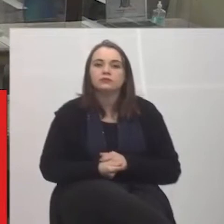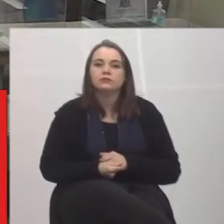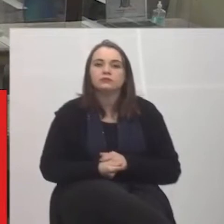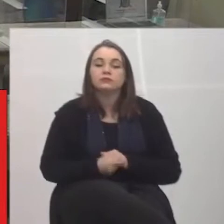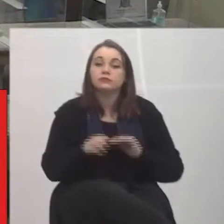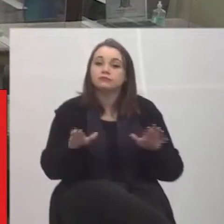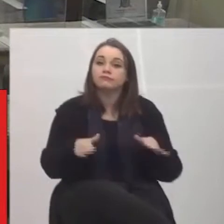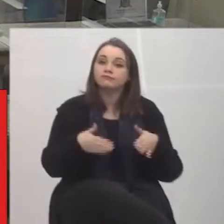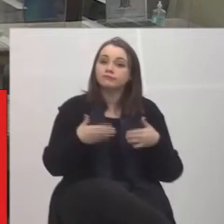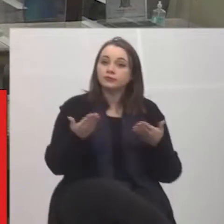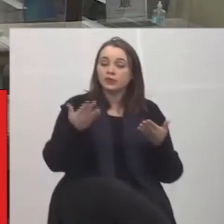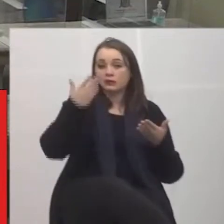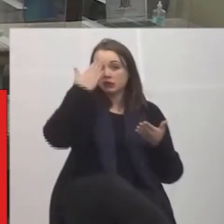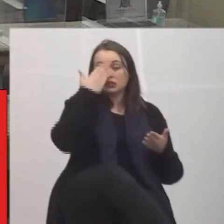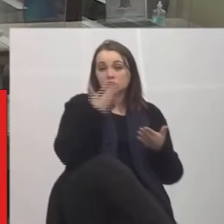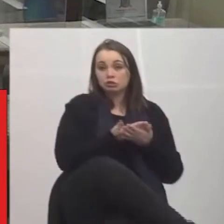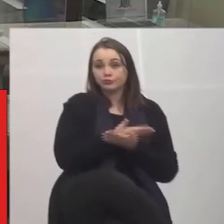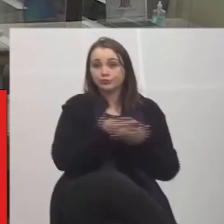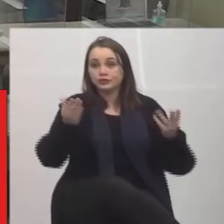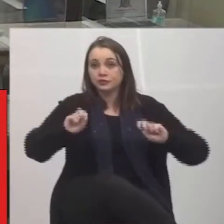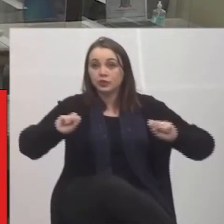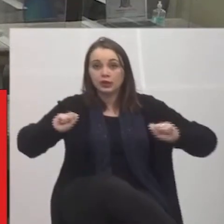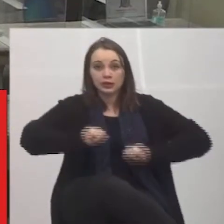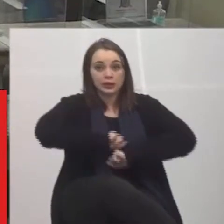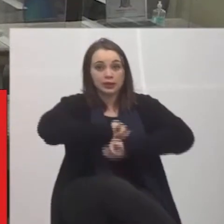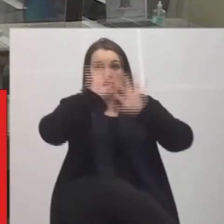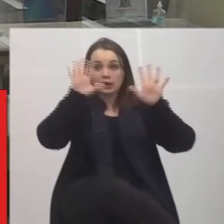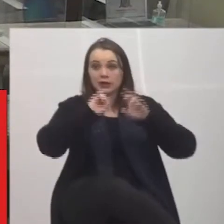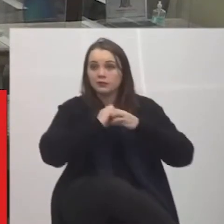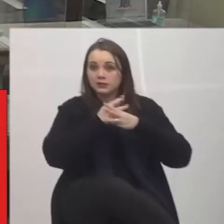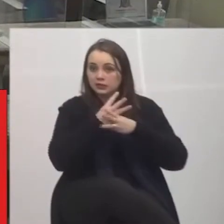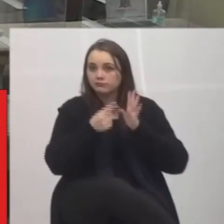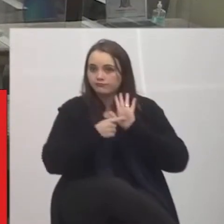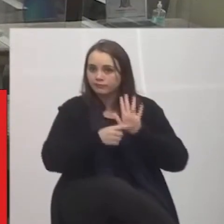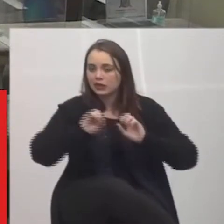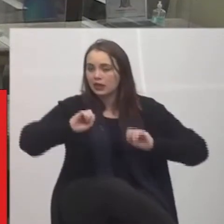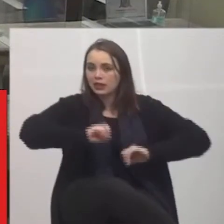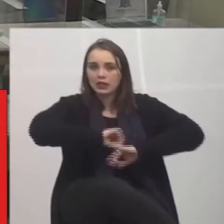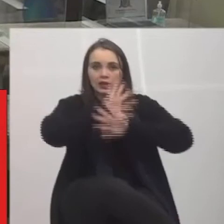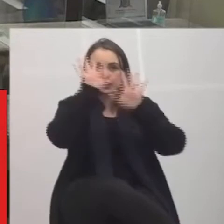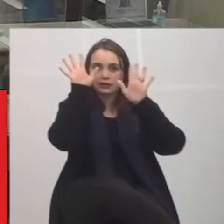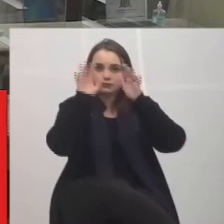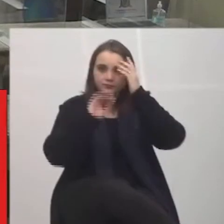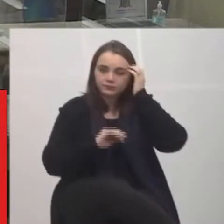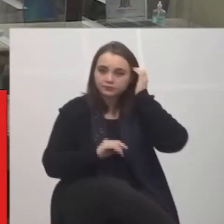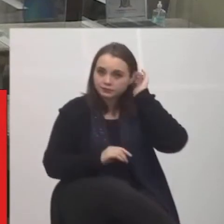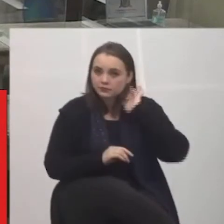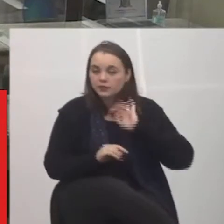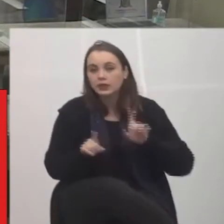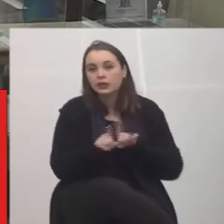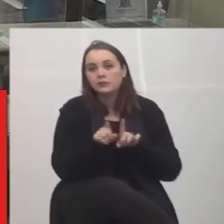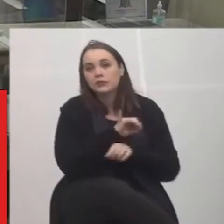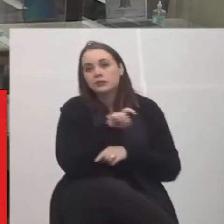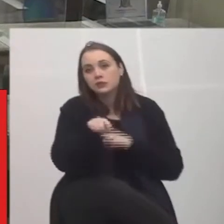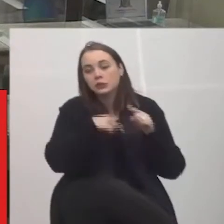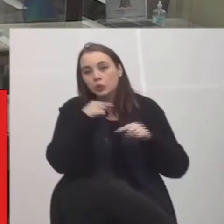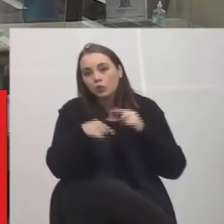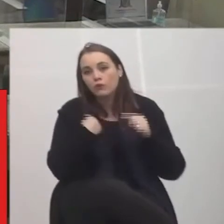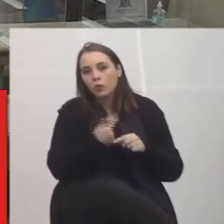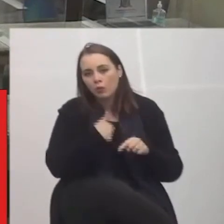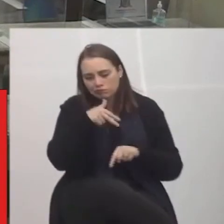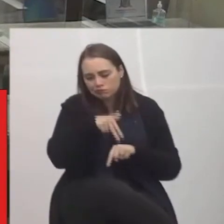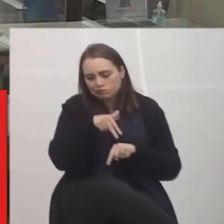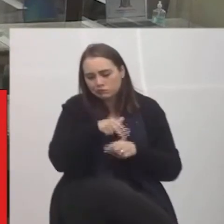acho que ficou bem claro, né? Toda a apresentação da Ana, e também qualquer dúvida estamos à